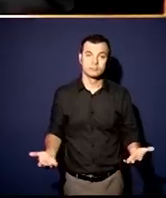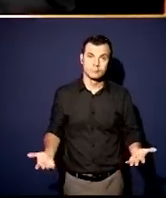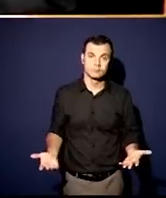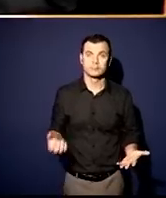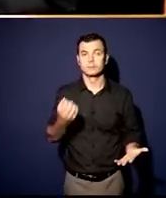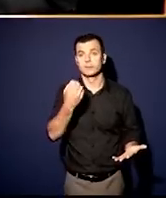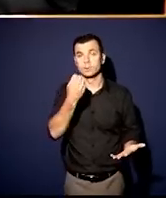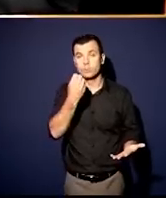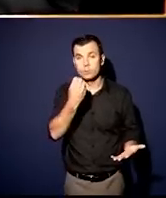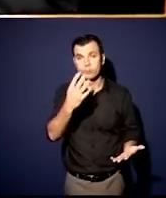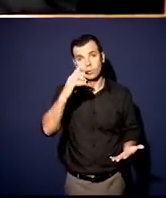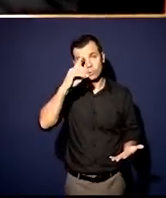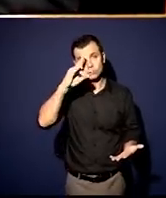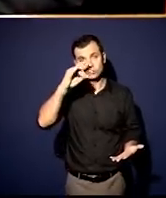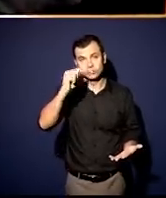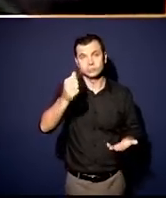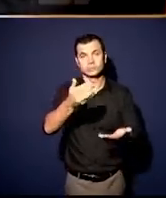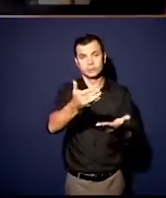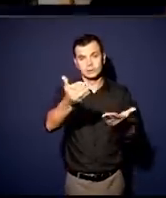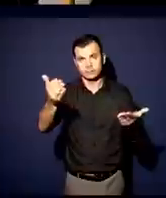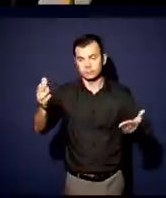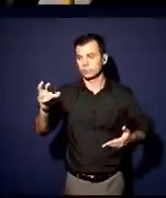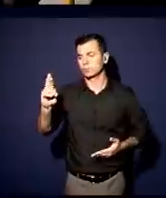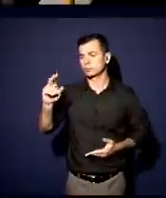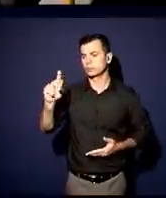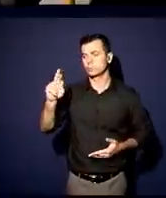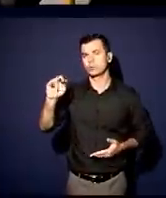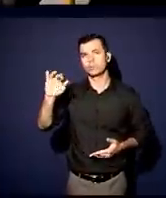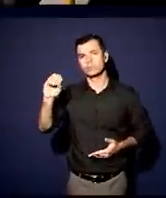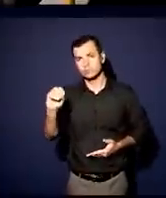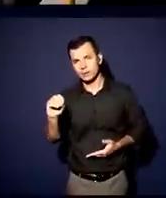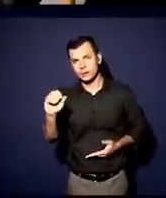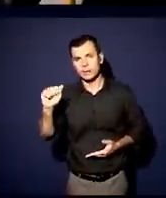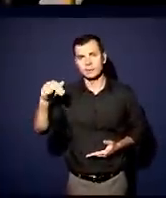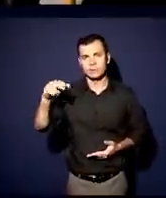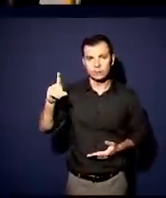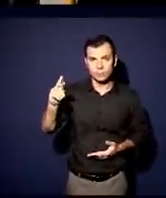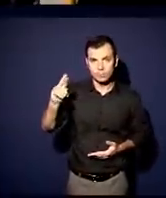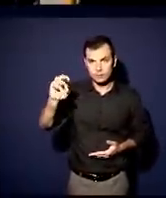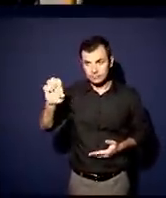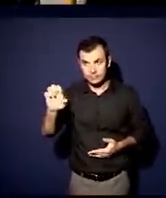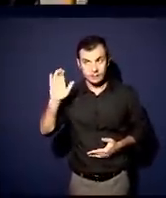Bom dia a todos. Rogério, André, estão nos ouvindo?